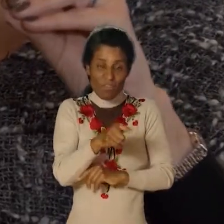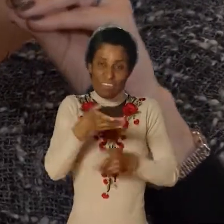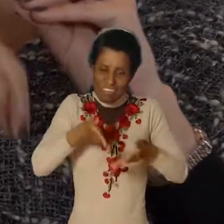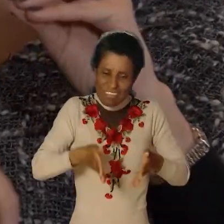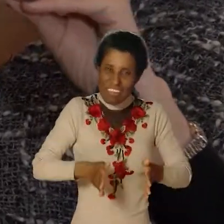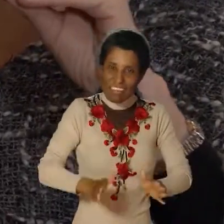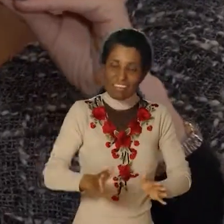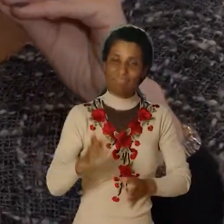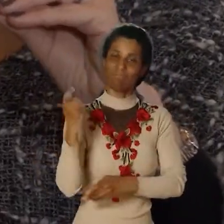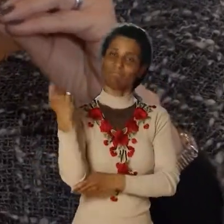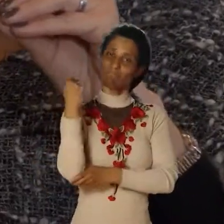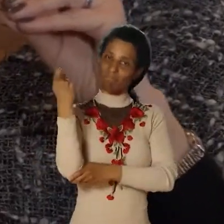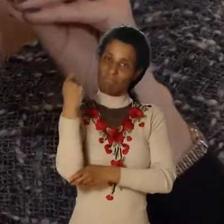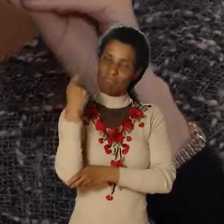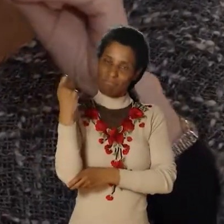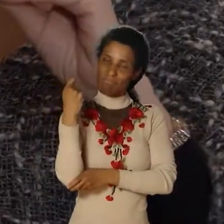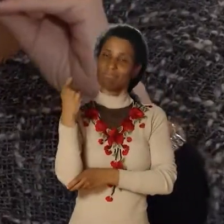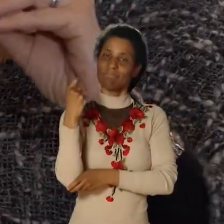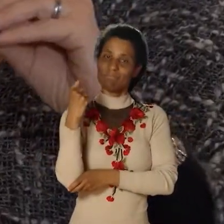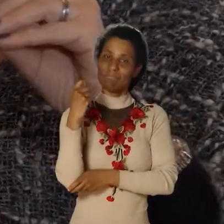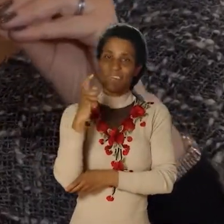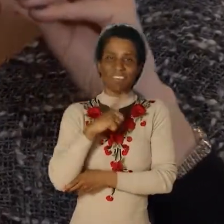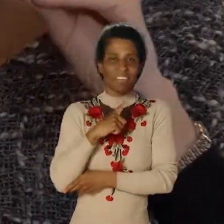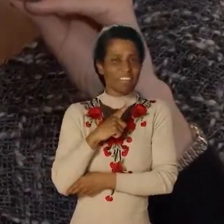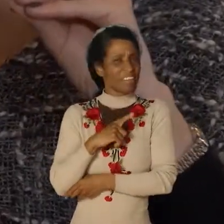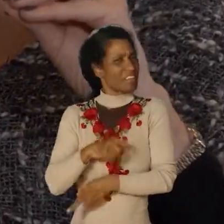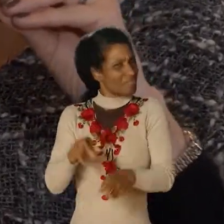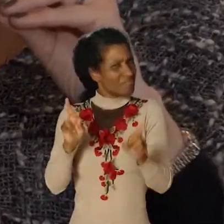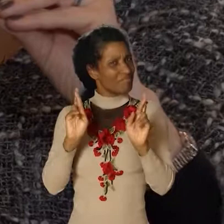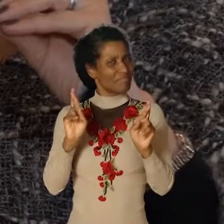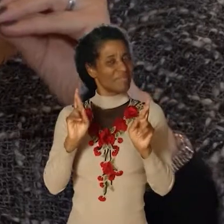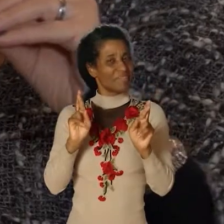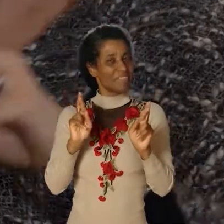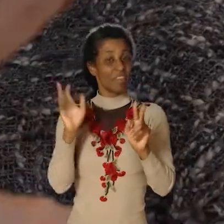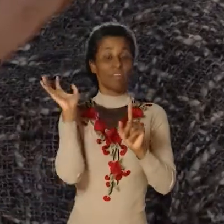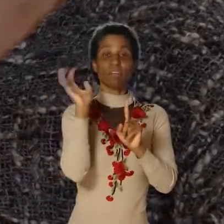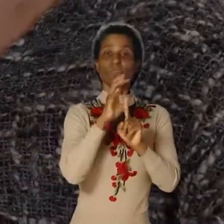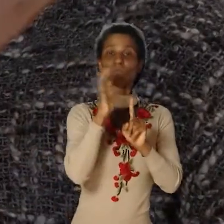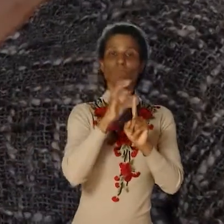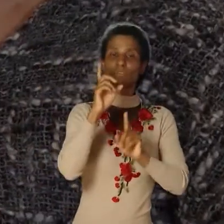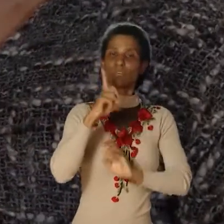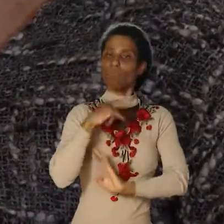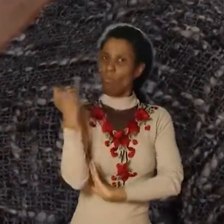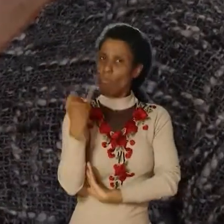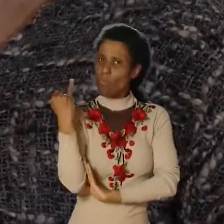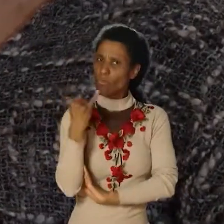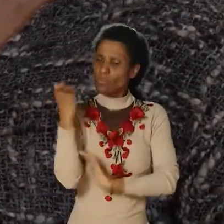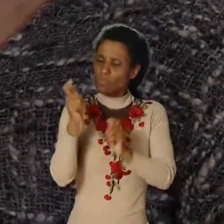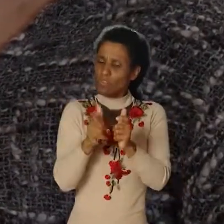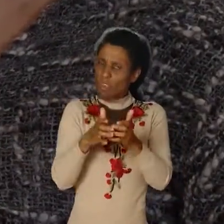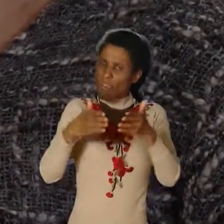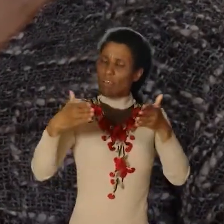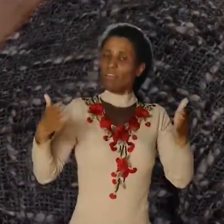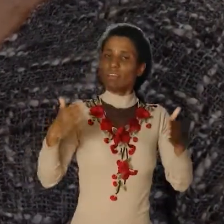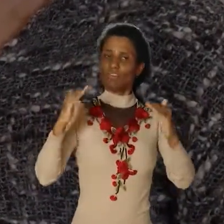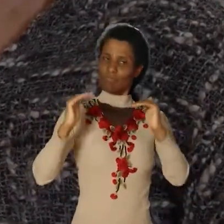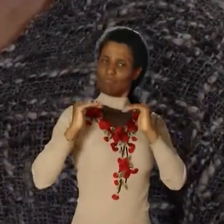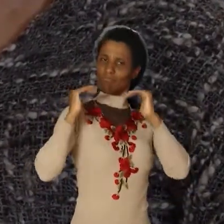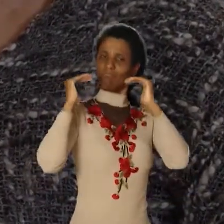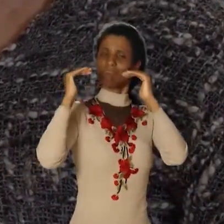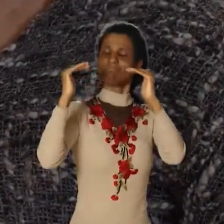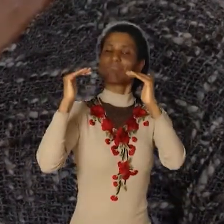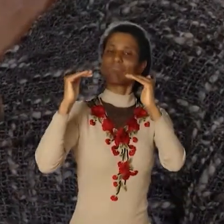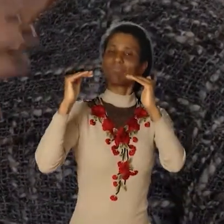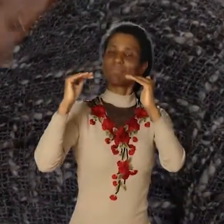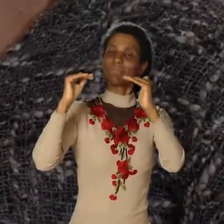aspecto de ser nascido aqui, de ter essa herança, etc., né, repercute e tem uma importância grande, né, nessa